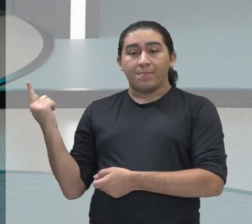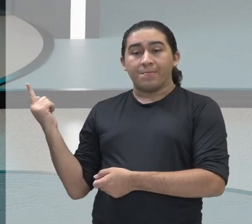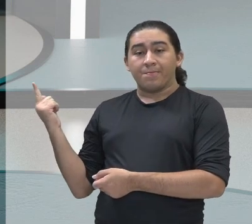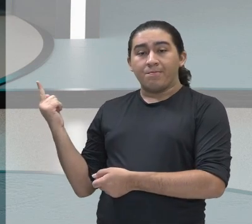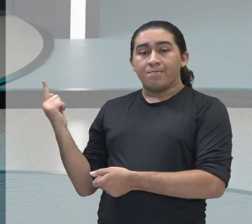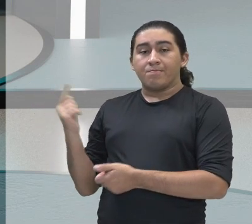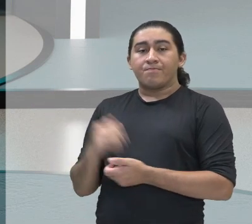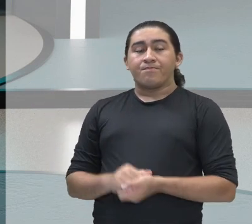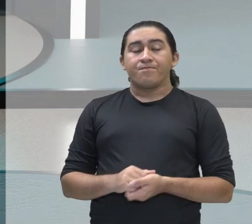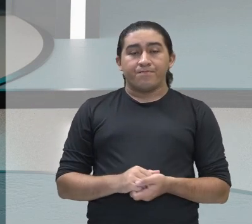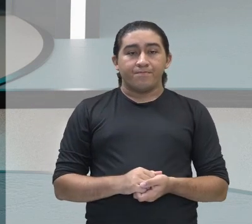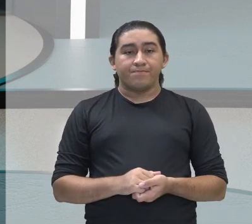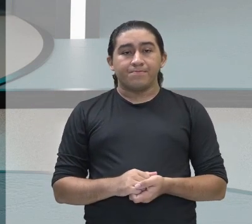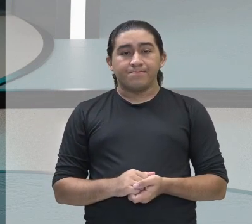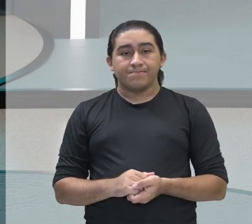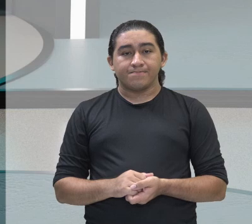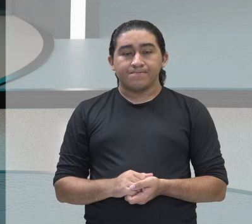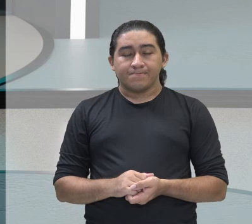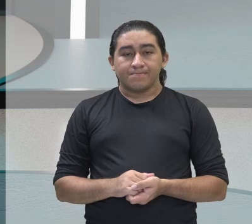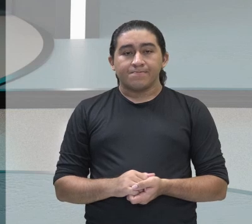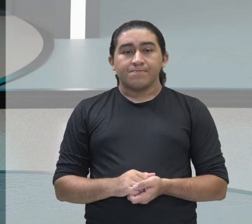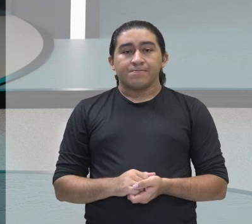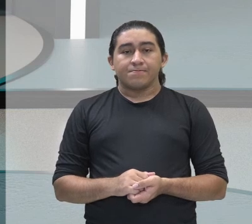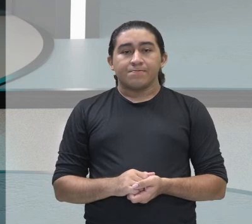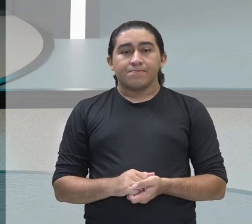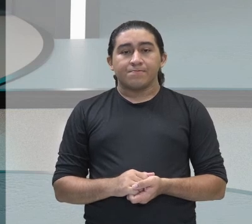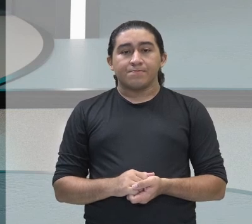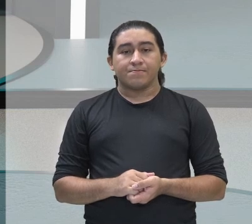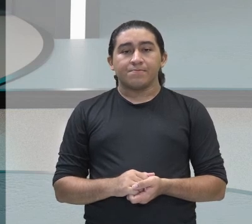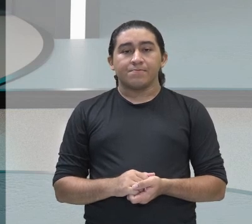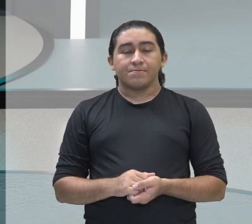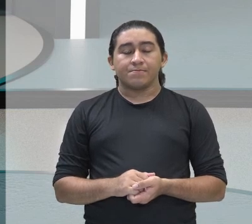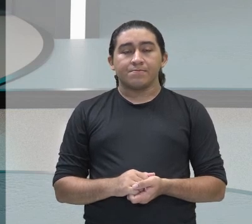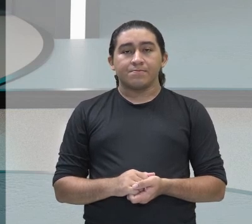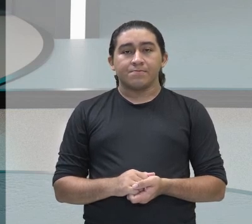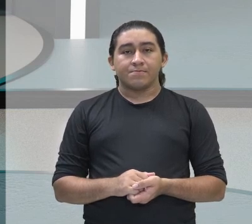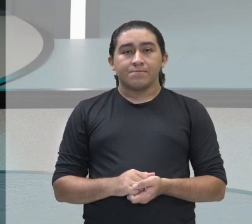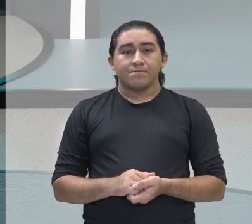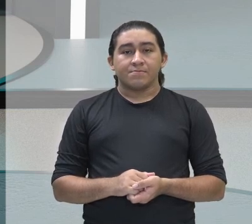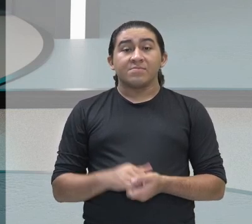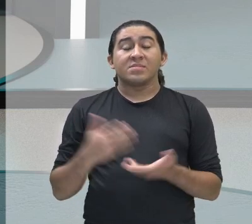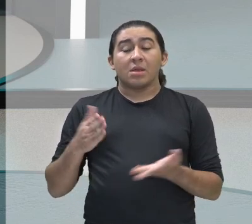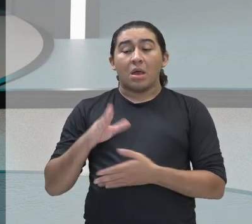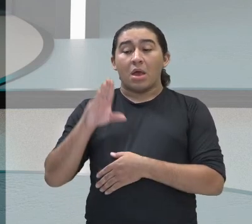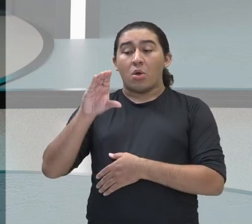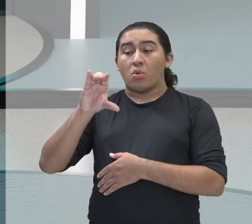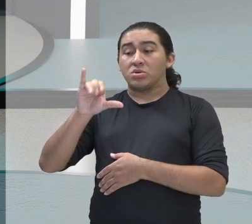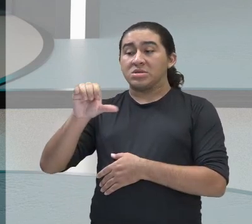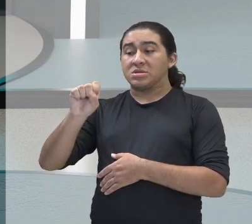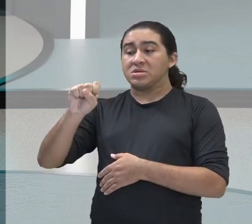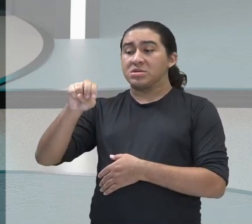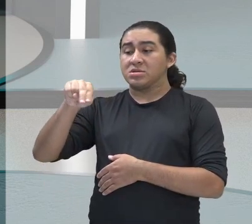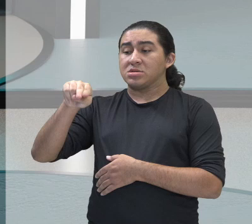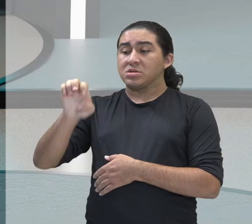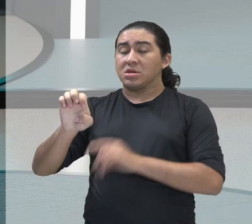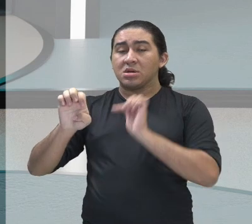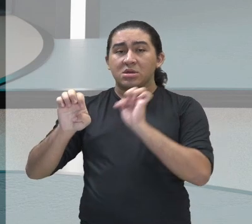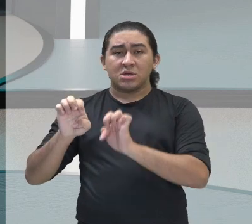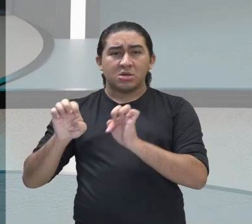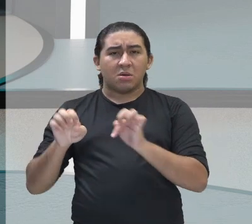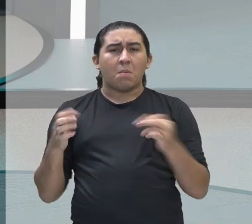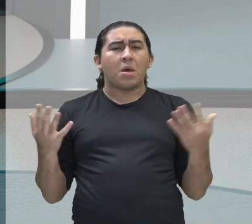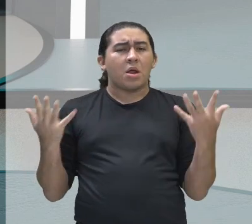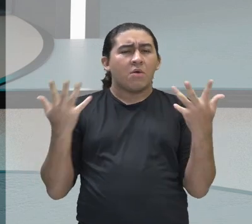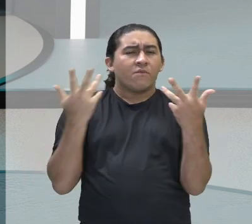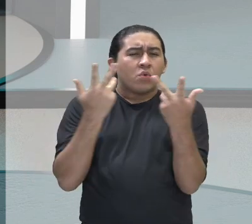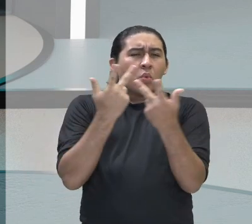Nesse exemplo aqui, olha só. The graceful swan. Então, o cisne, o gracioso cisne, tá? O cheio de graça,